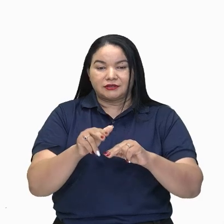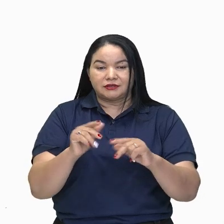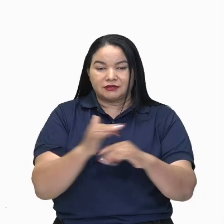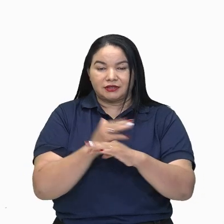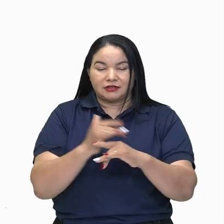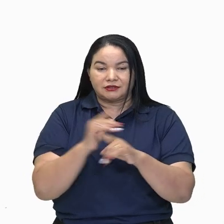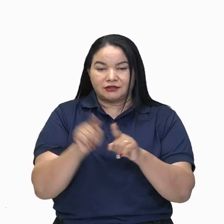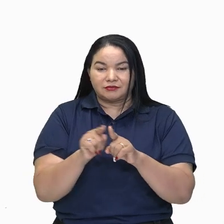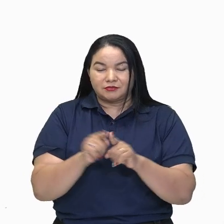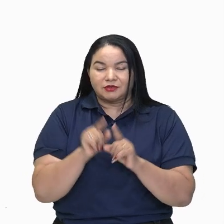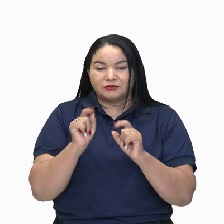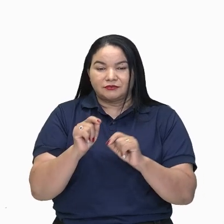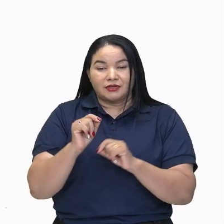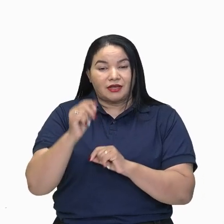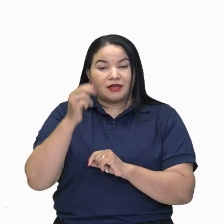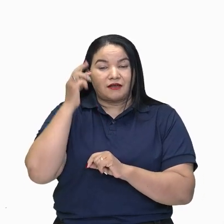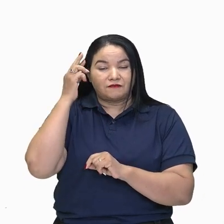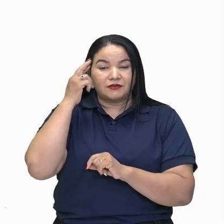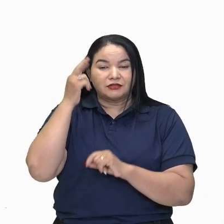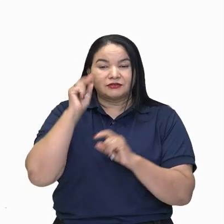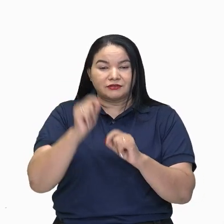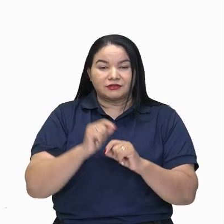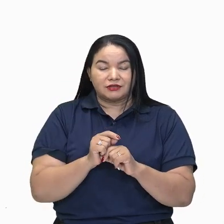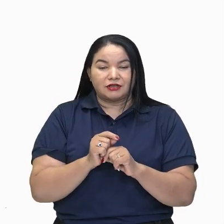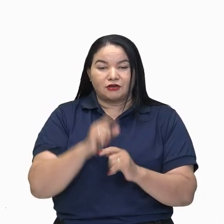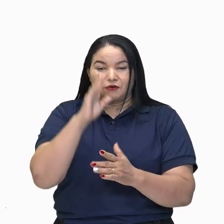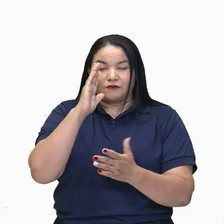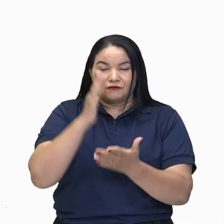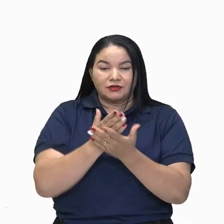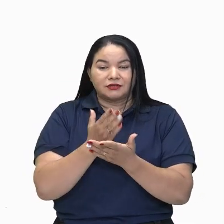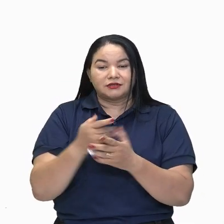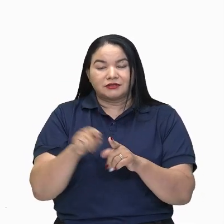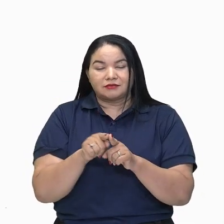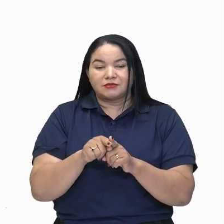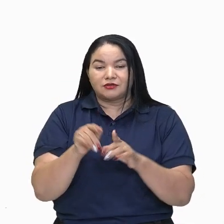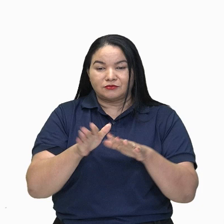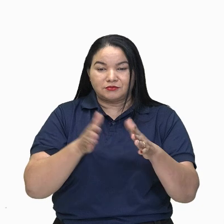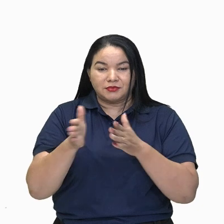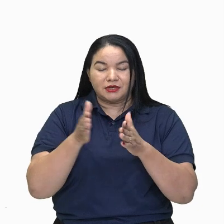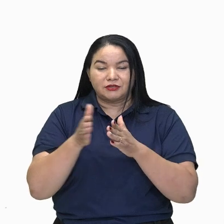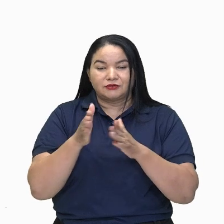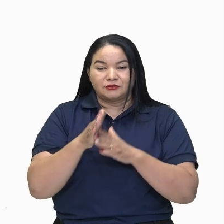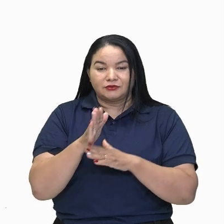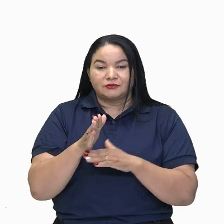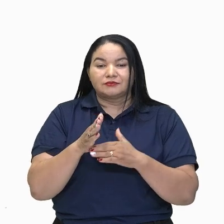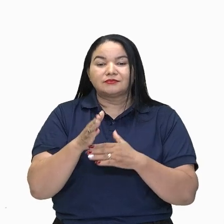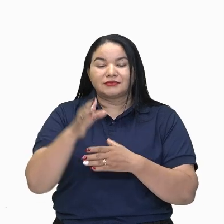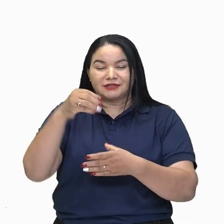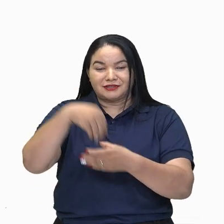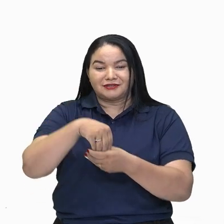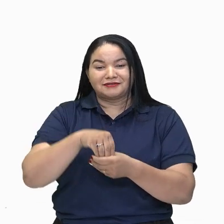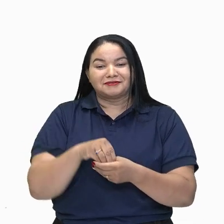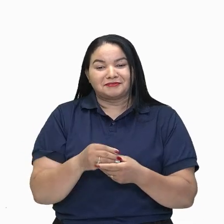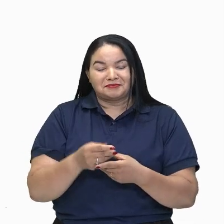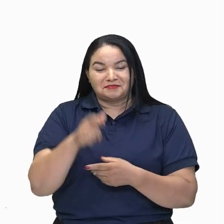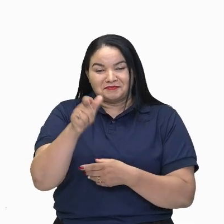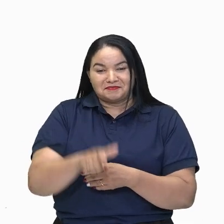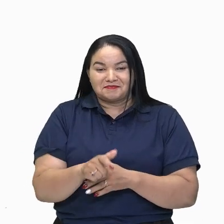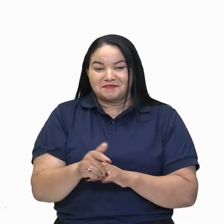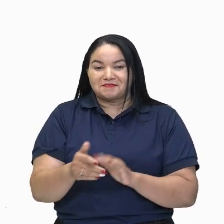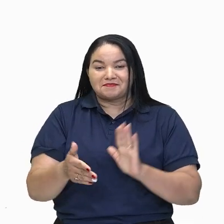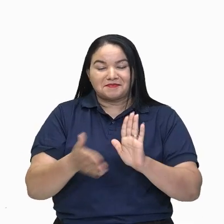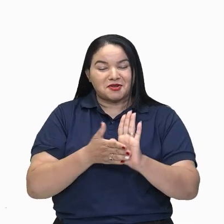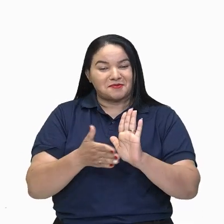confiança e direcionamento, o que é essencial em contextos eleitorais, ou seja, ele faz várias promessas, não é? Quando a